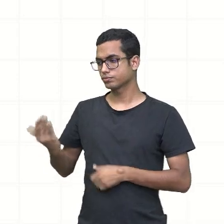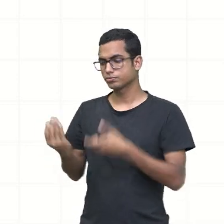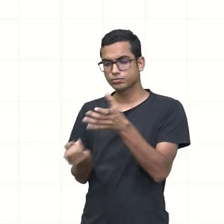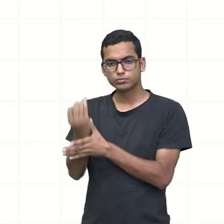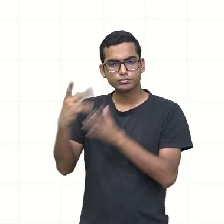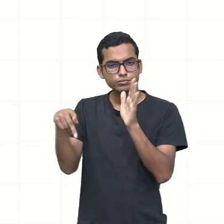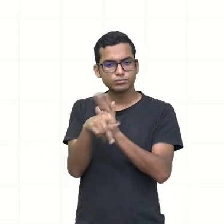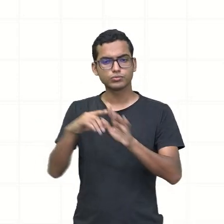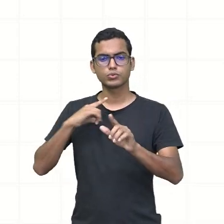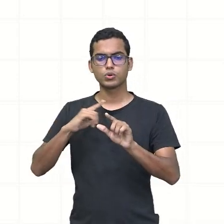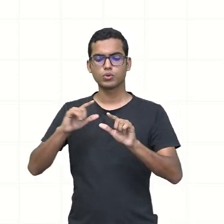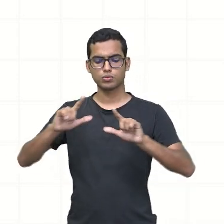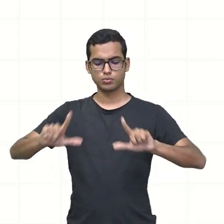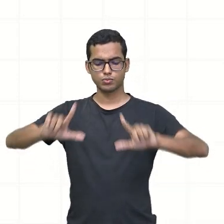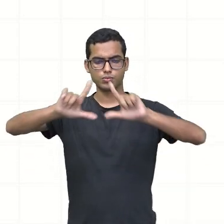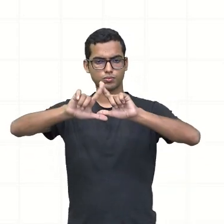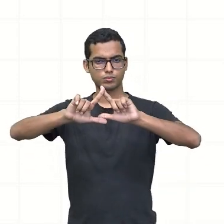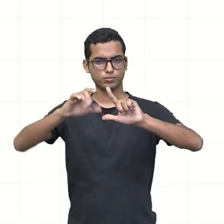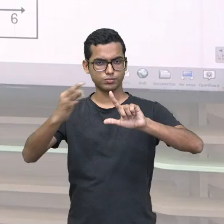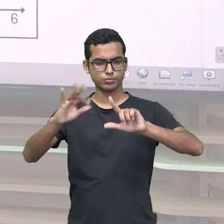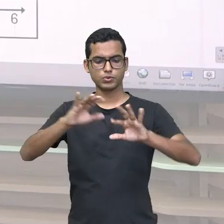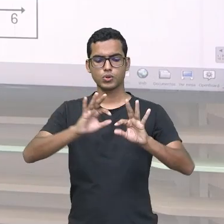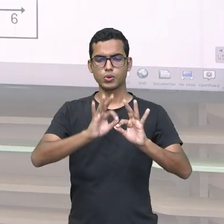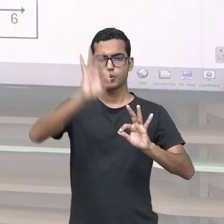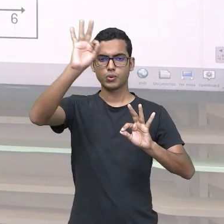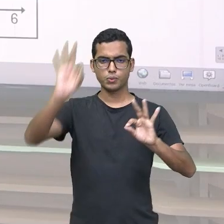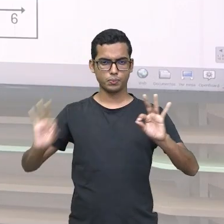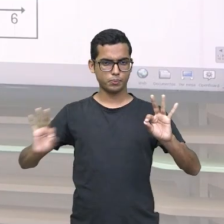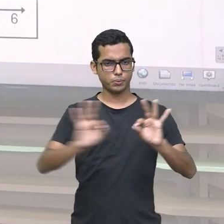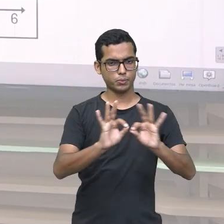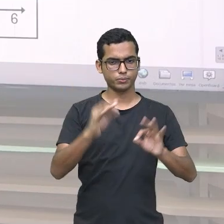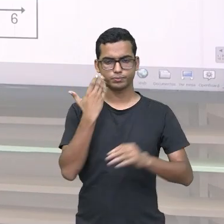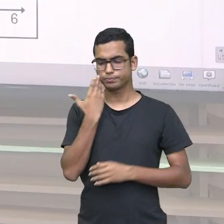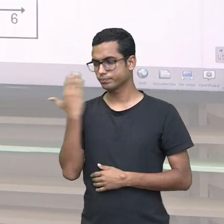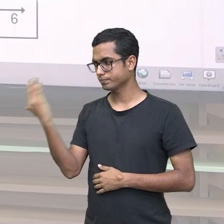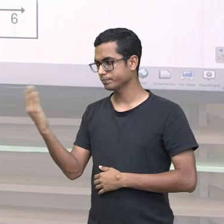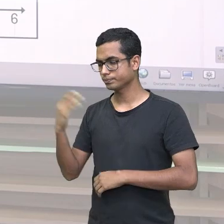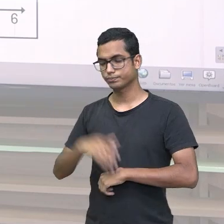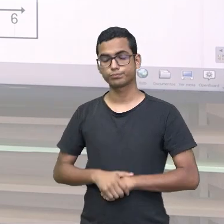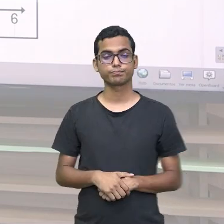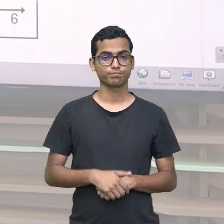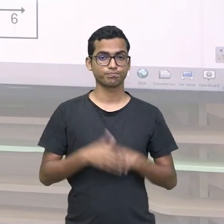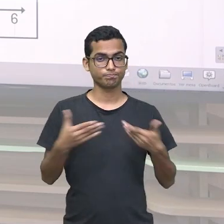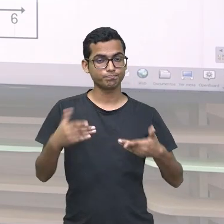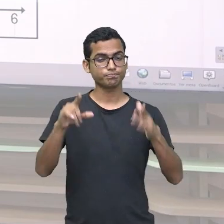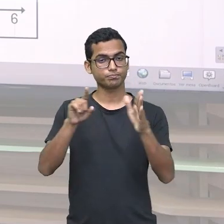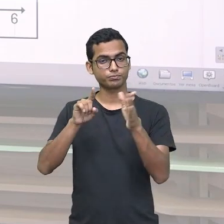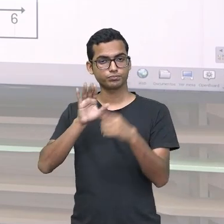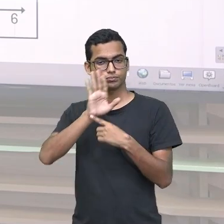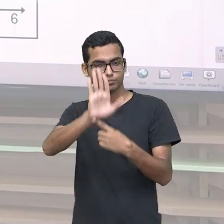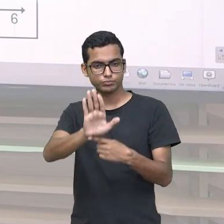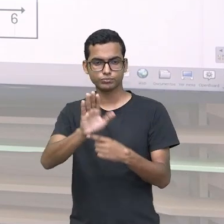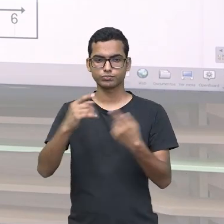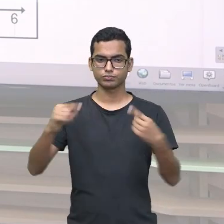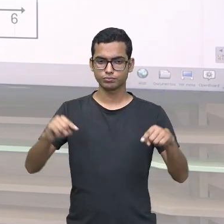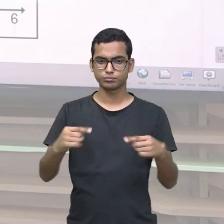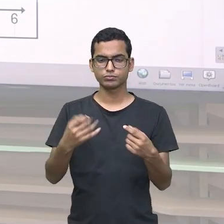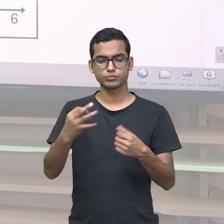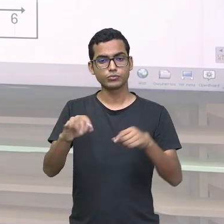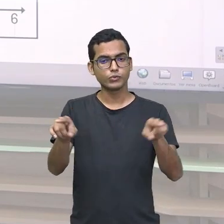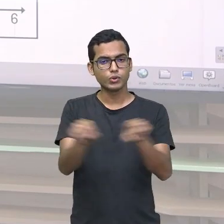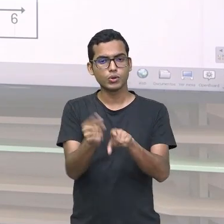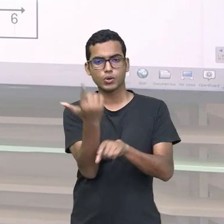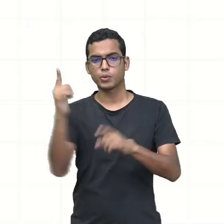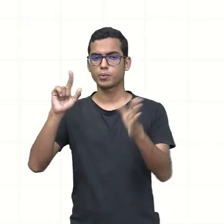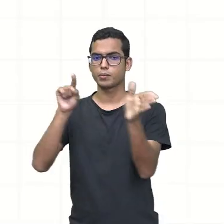um triângulo, beleza? Ligando os pontos de acordo com a nossa questão, nós formamos aí um triângulo, beleza? Tem mais uma questão,